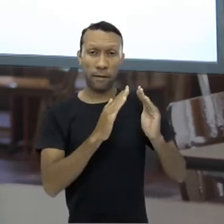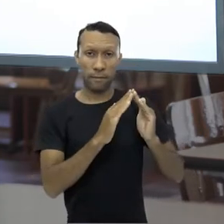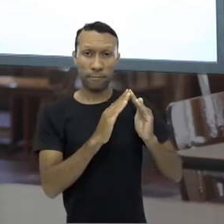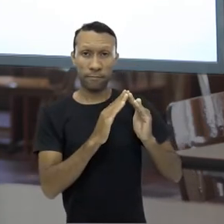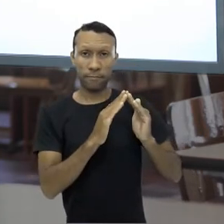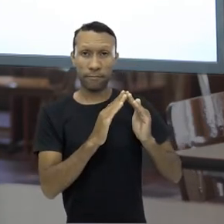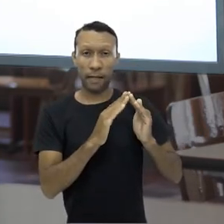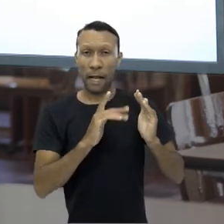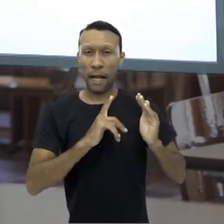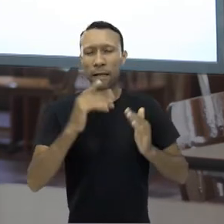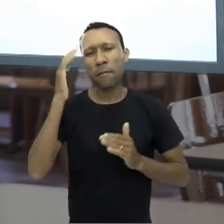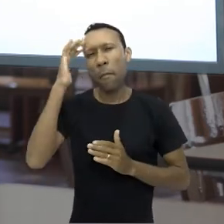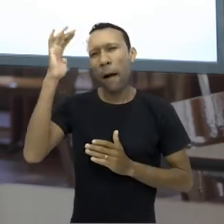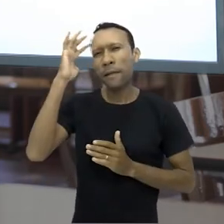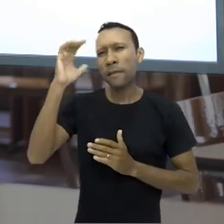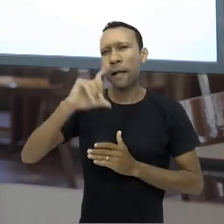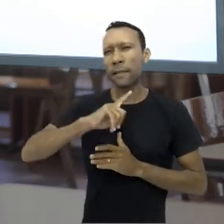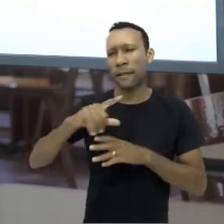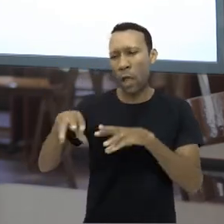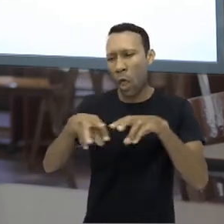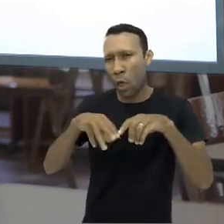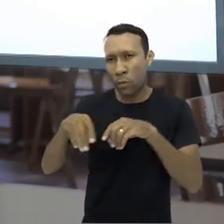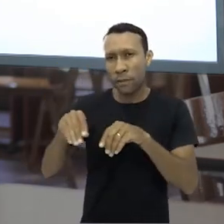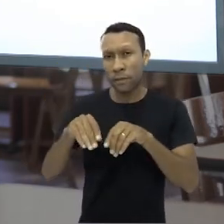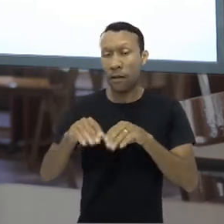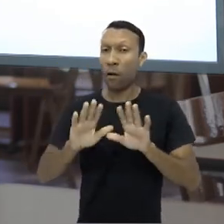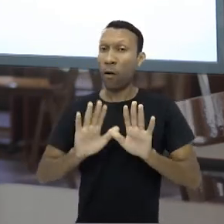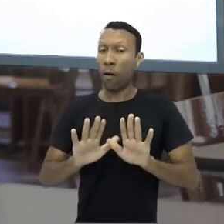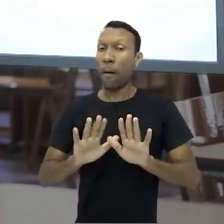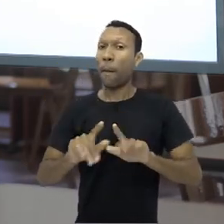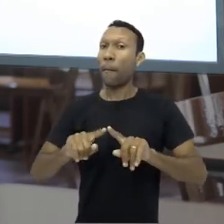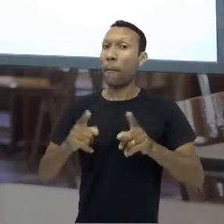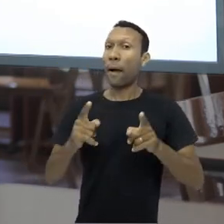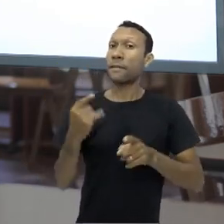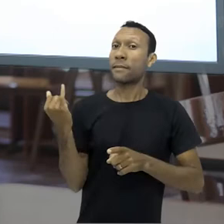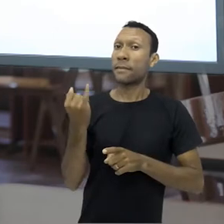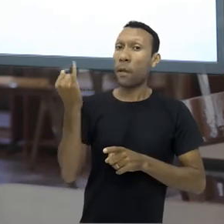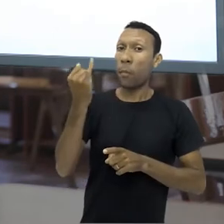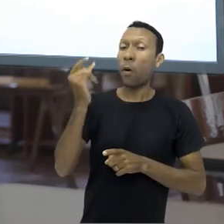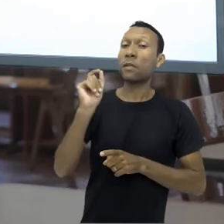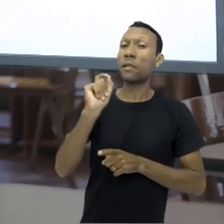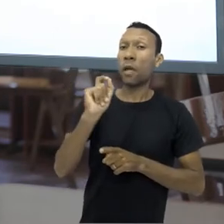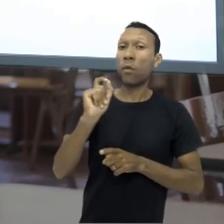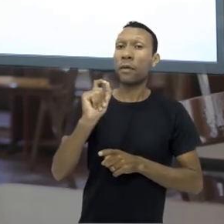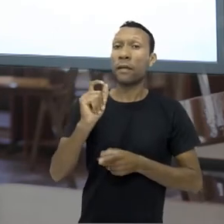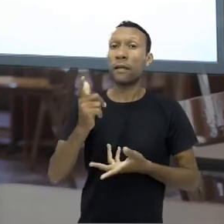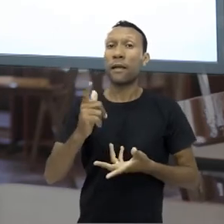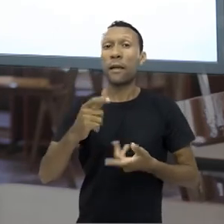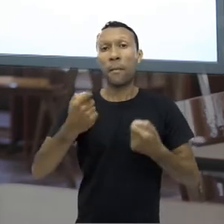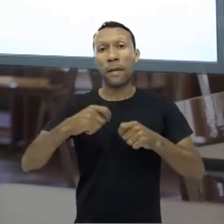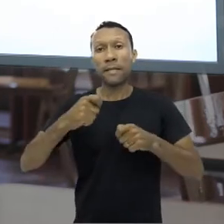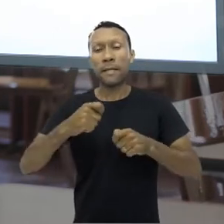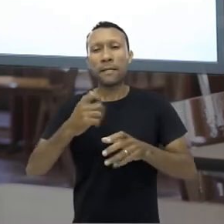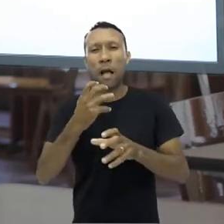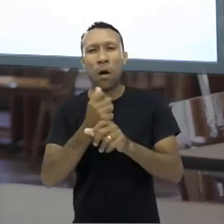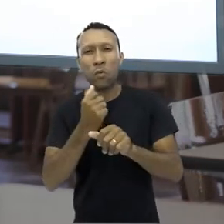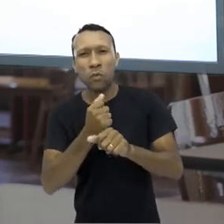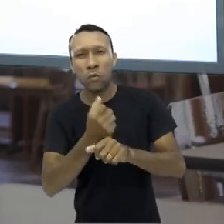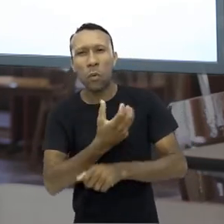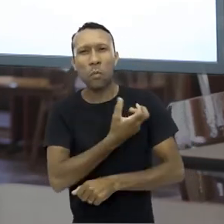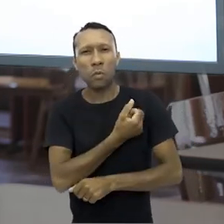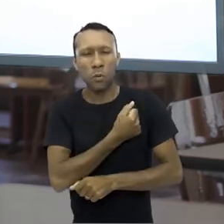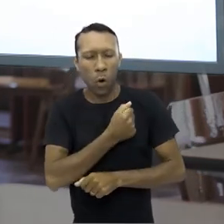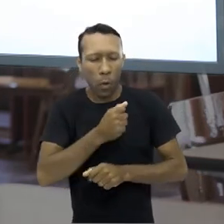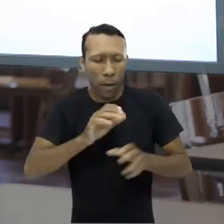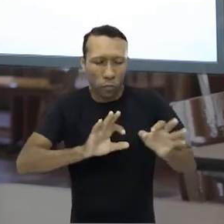casa, a gente vai imaginar que a gente tem um terreno, tá bom? Ah, pessoal, é importante. Lembrando que todas essas medidas são em tamanho real, tá certo? São as